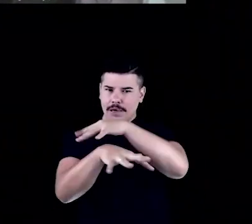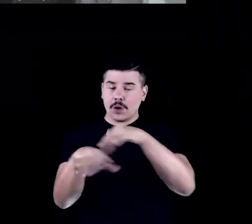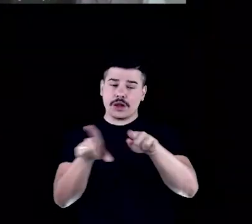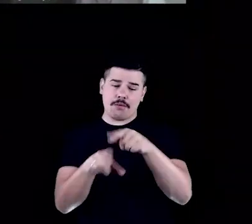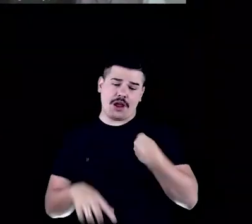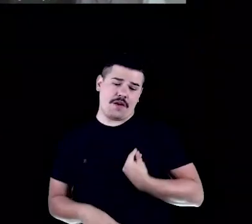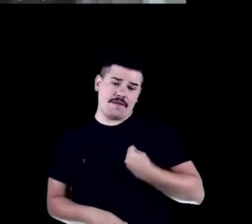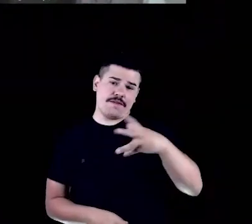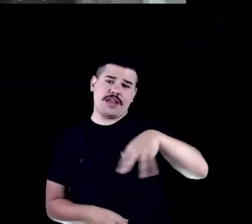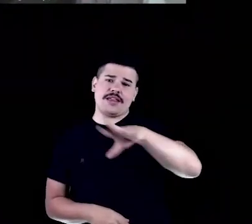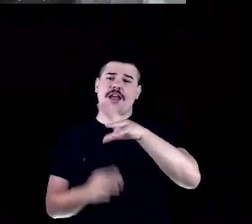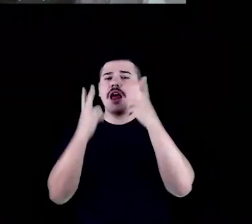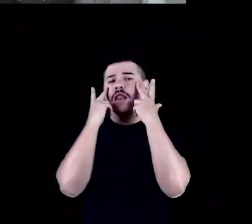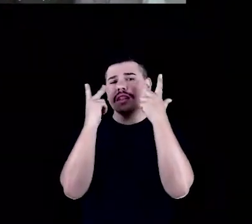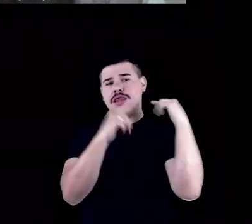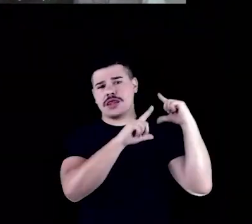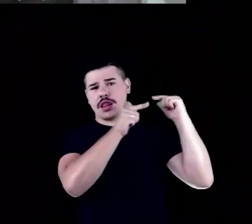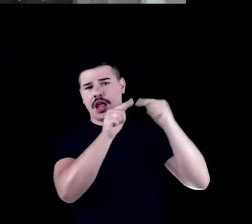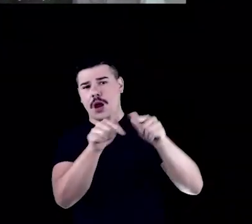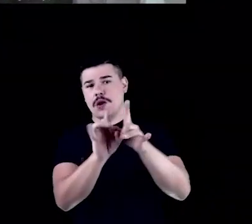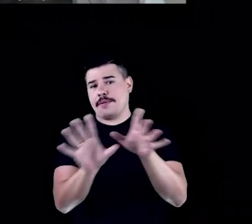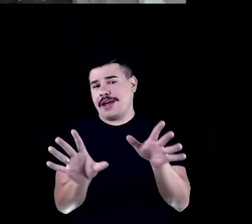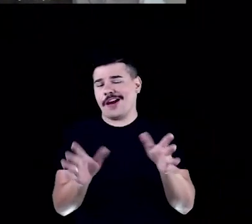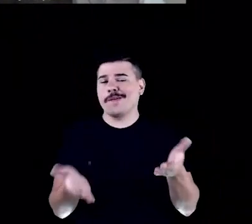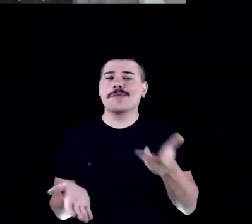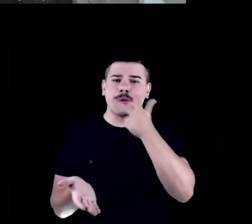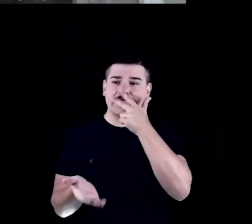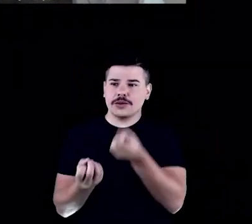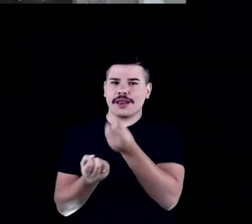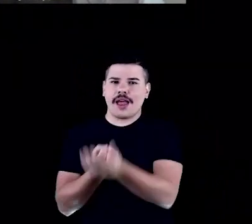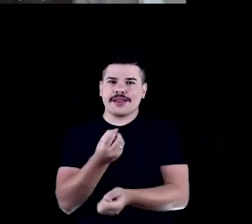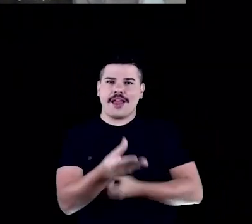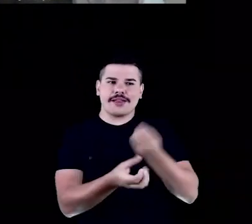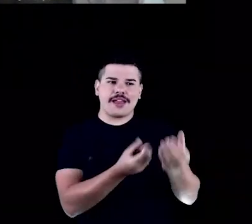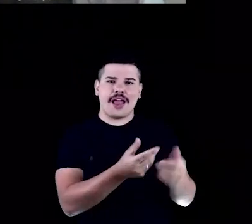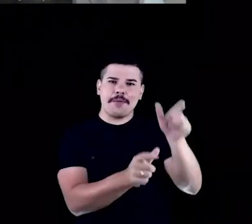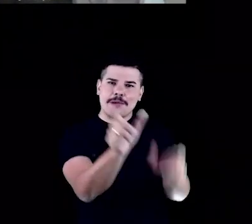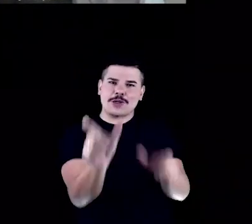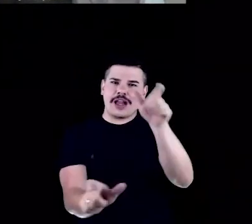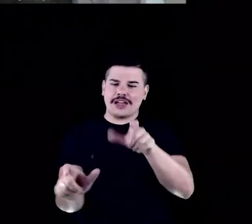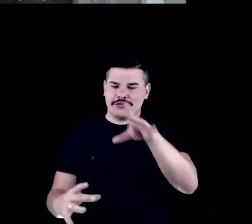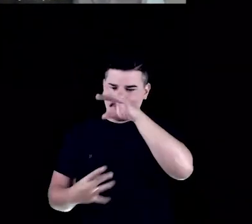vista neoliberal, de um modo de vida neoliberal, e como isso, de uma certa forma, aparece nos personagens,